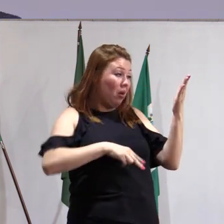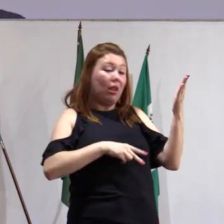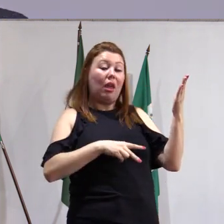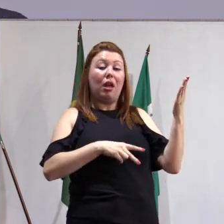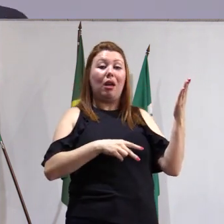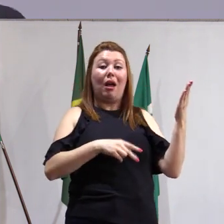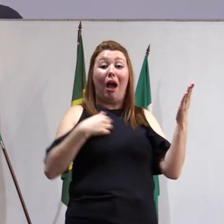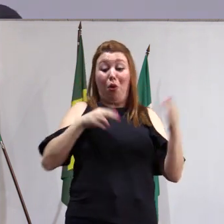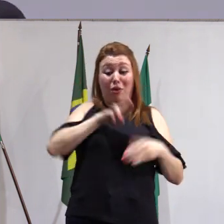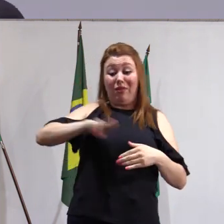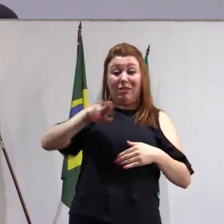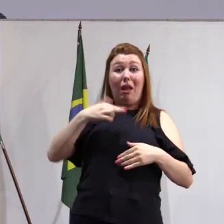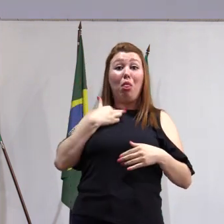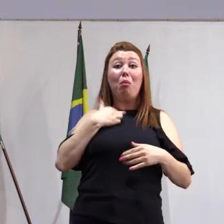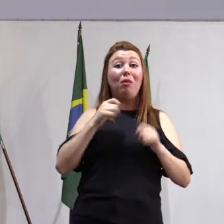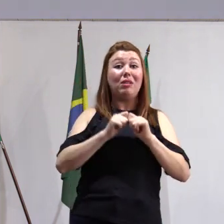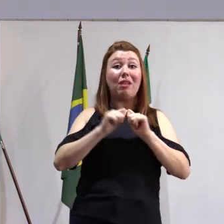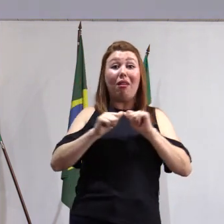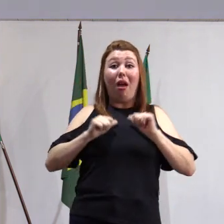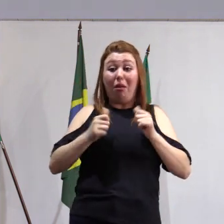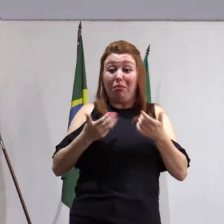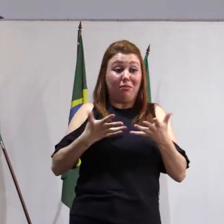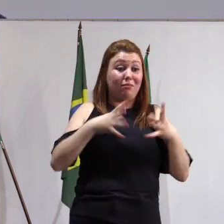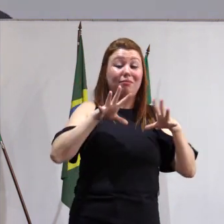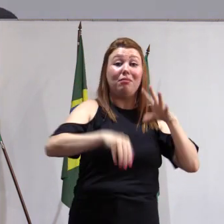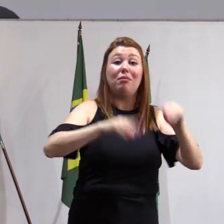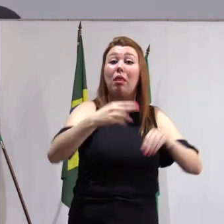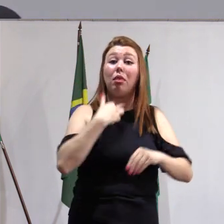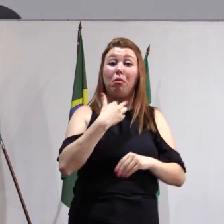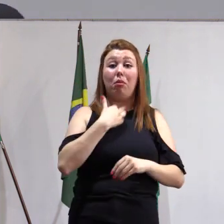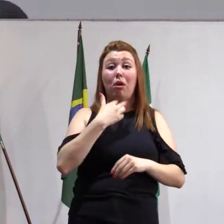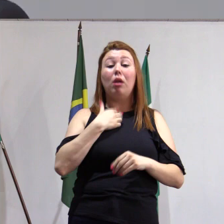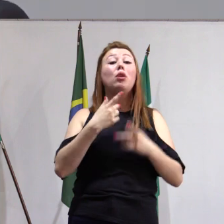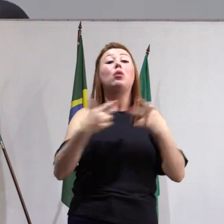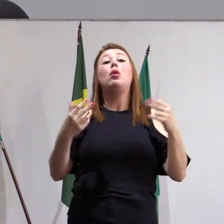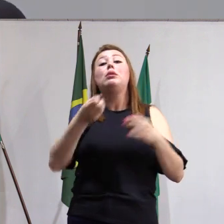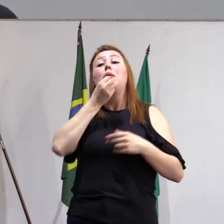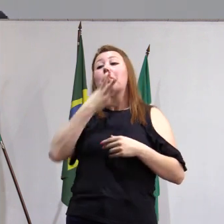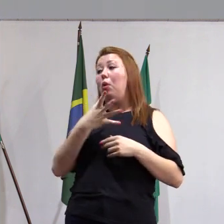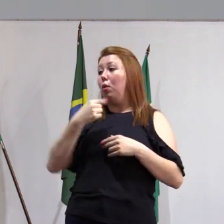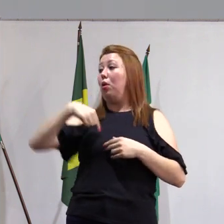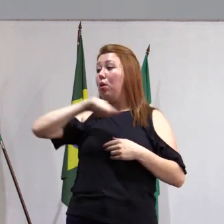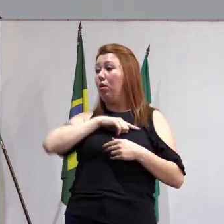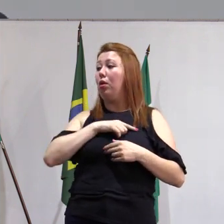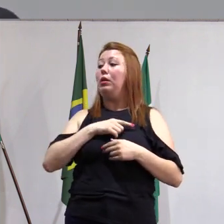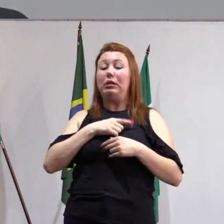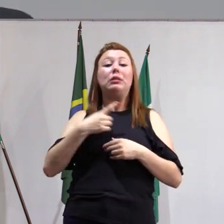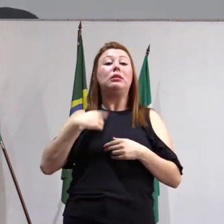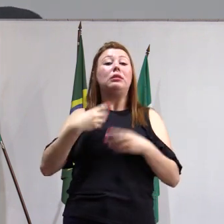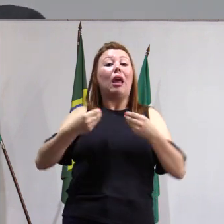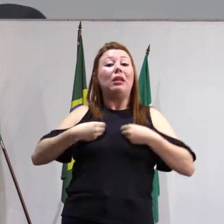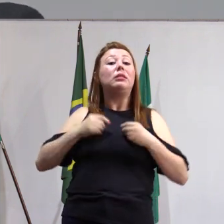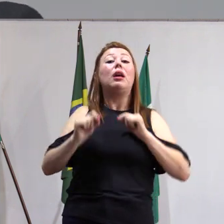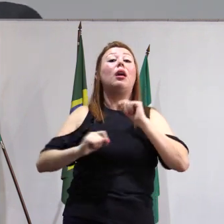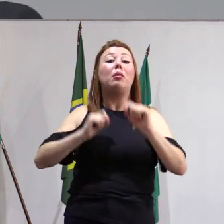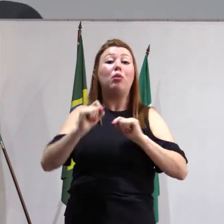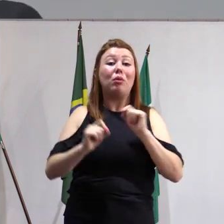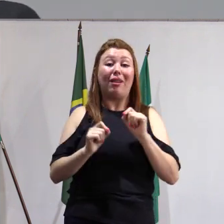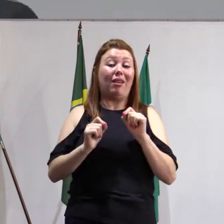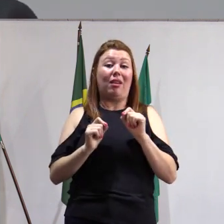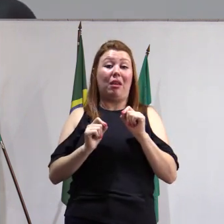fazer. E mais do que isso, qual que é o benefício que a gente ganha? Não me parece que haja aqui possibilidade de algum